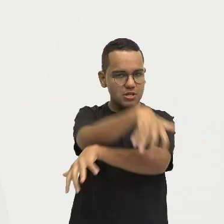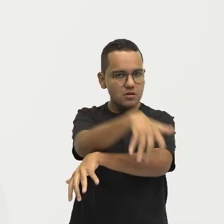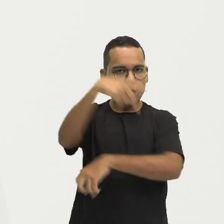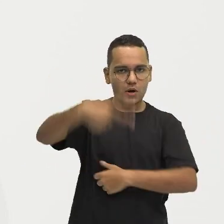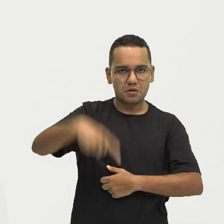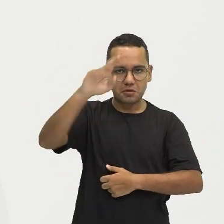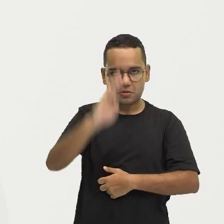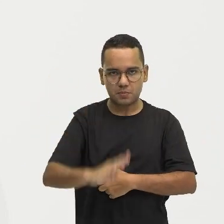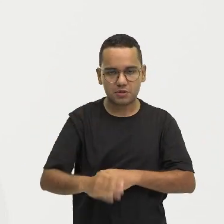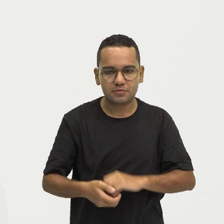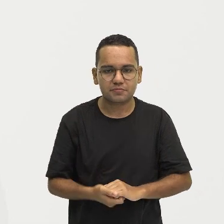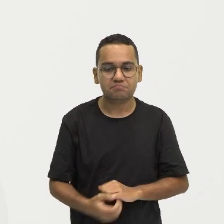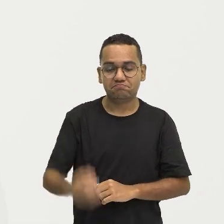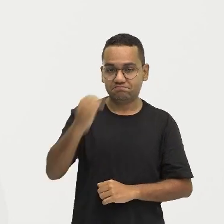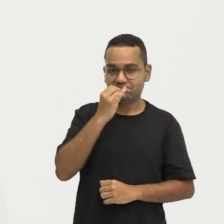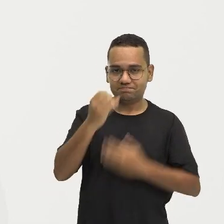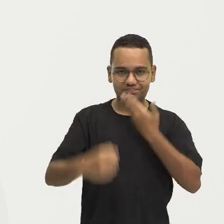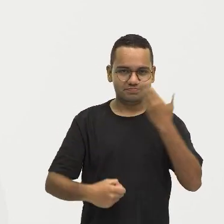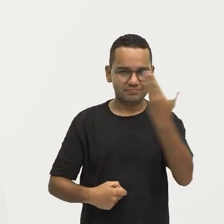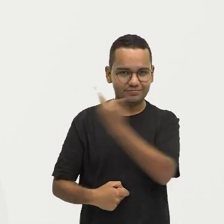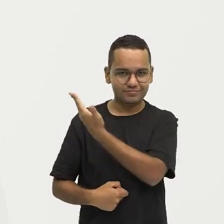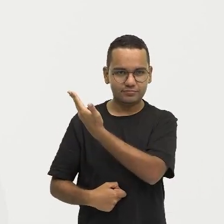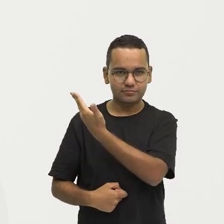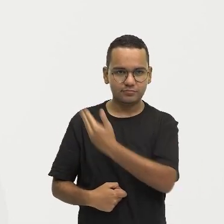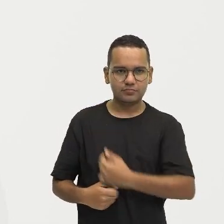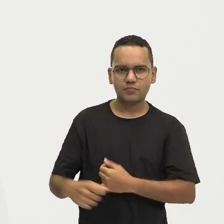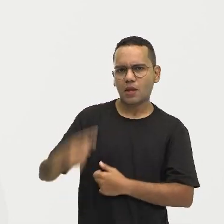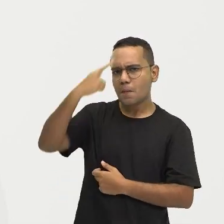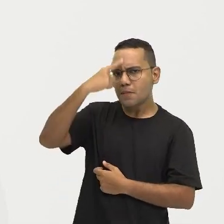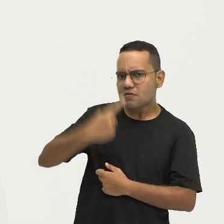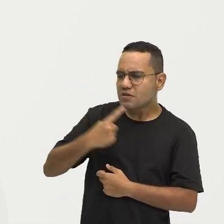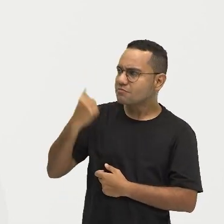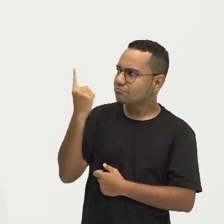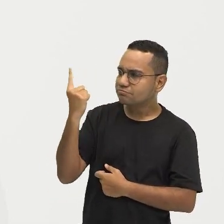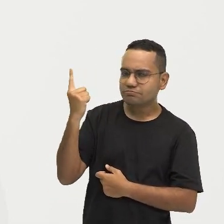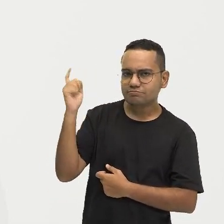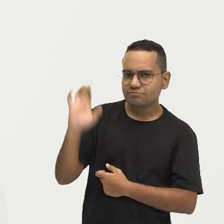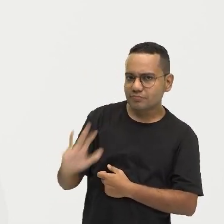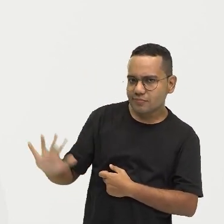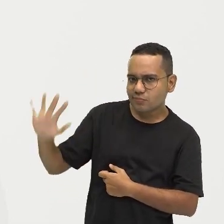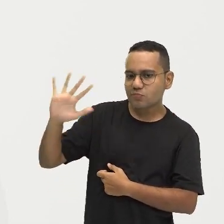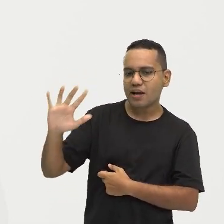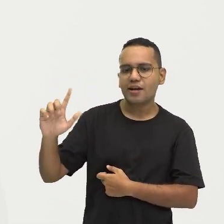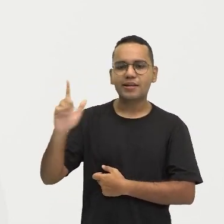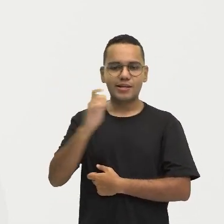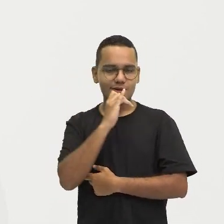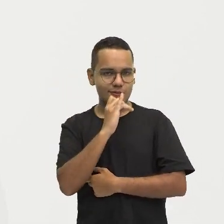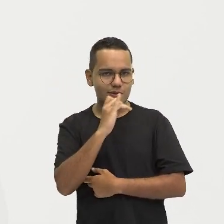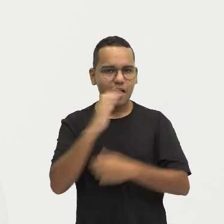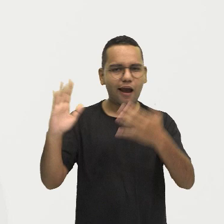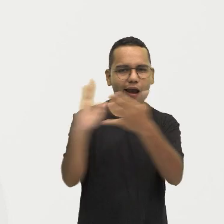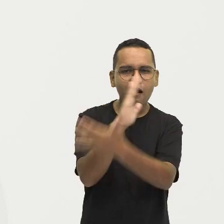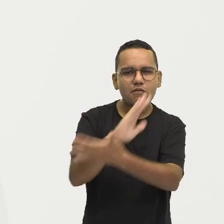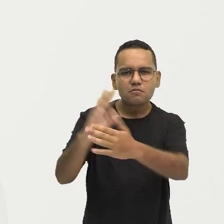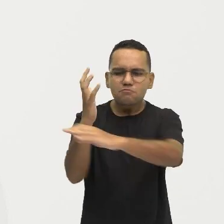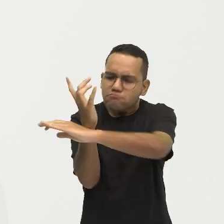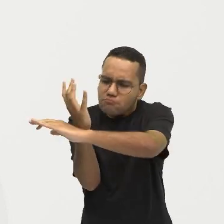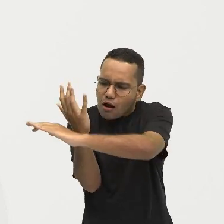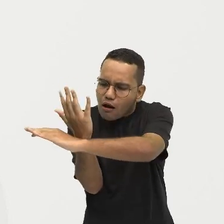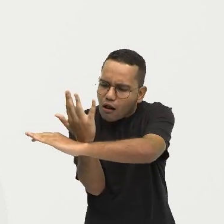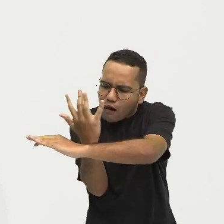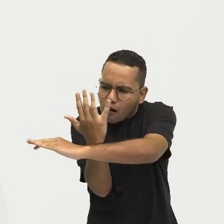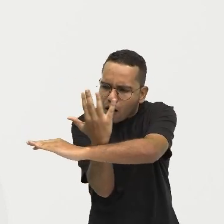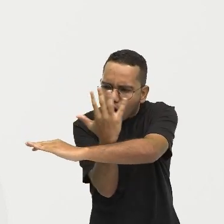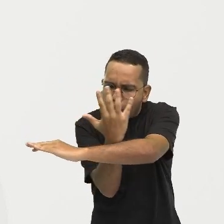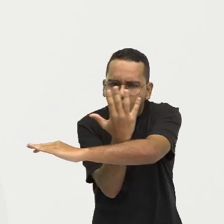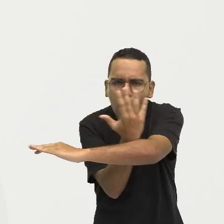tem esse visual aqui que a gente pode observar, olha só, a gente pode ver que as suas plantas são mais rasteiras, né? As árvores são ali